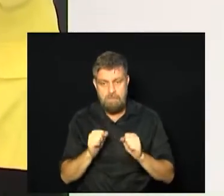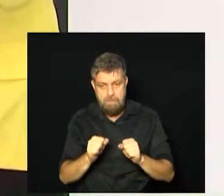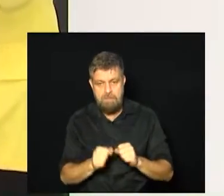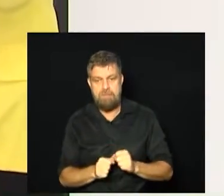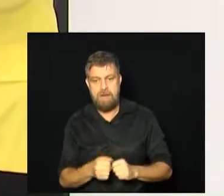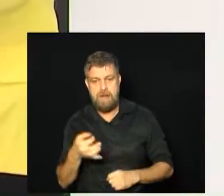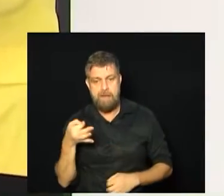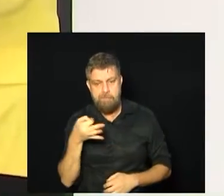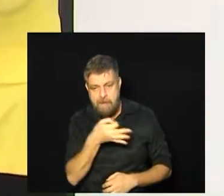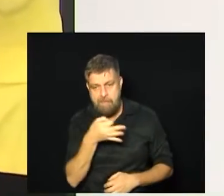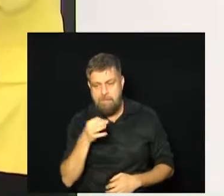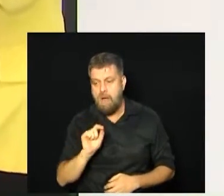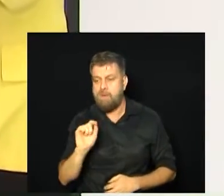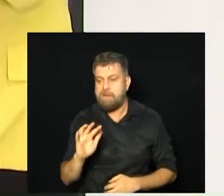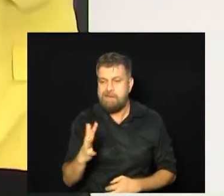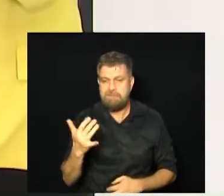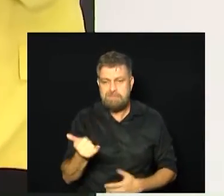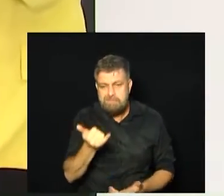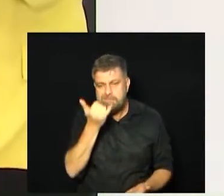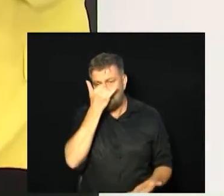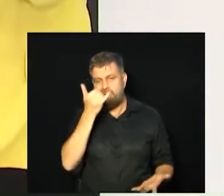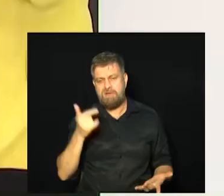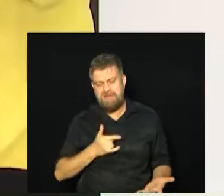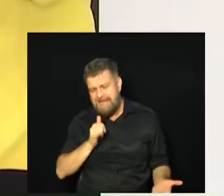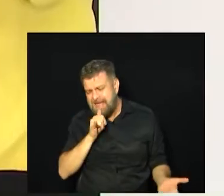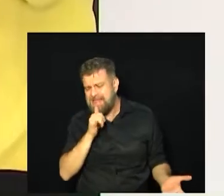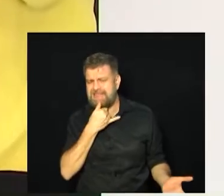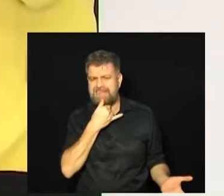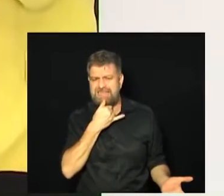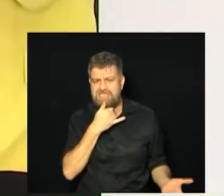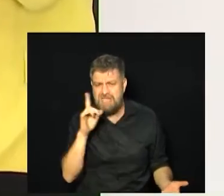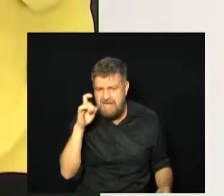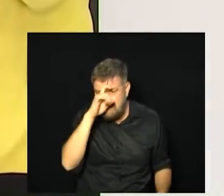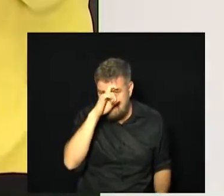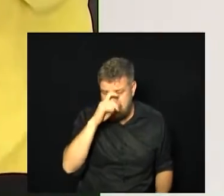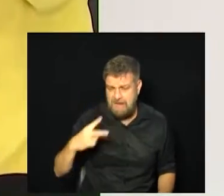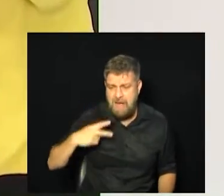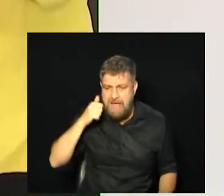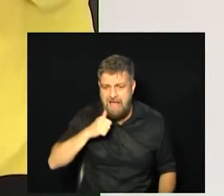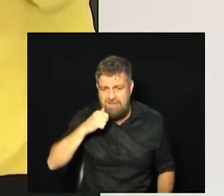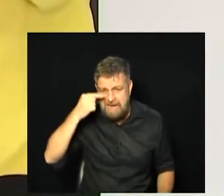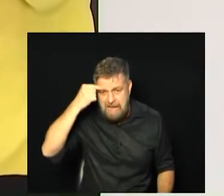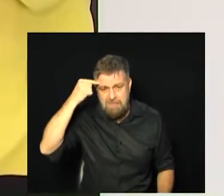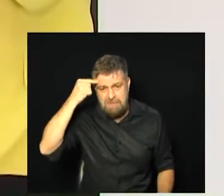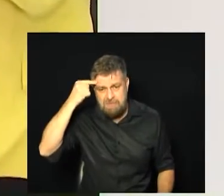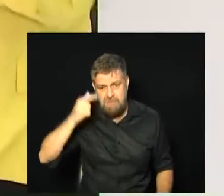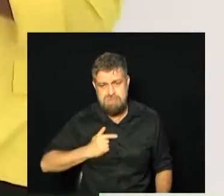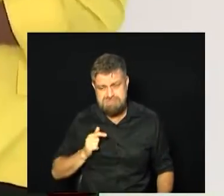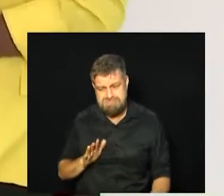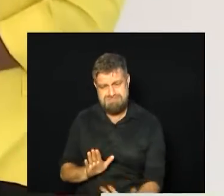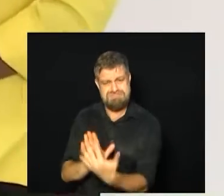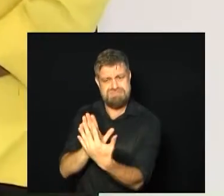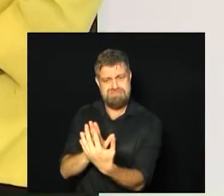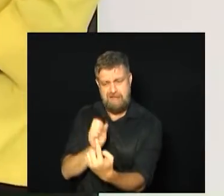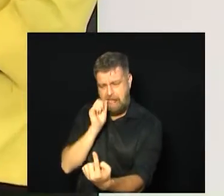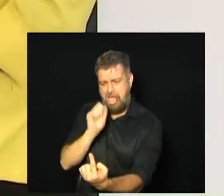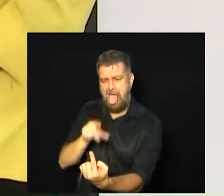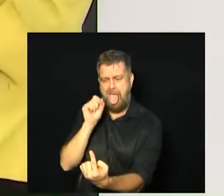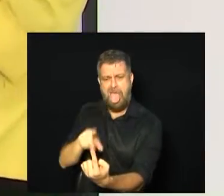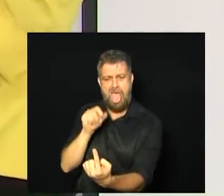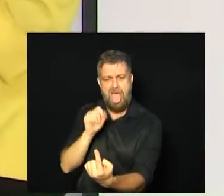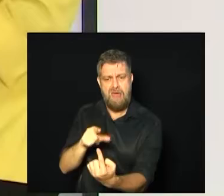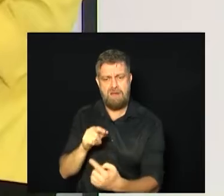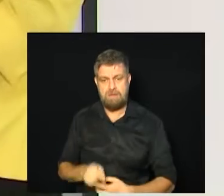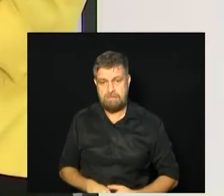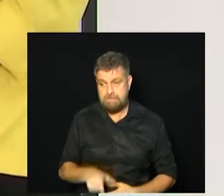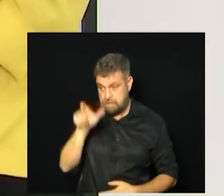dessa situação triste, né, difícil que a vereadora Paola passou. Bom, a senhora acompanhou